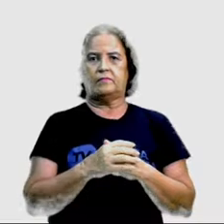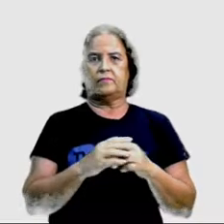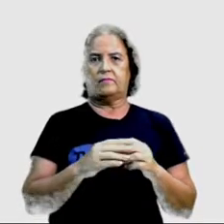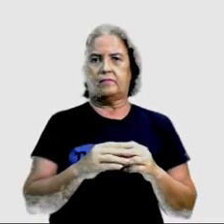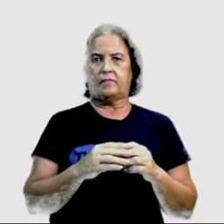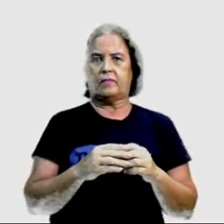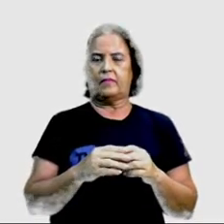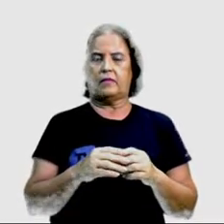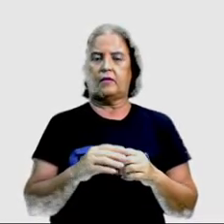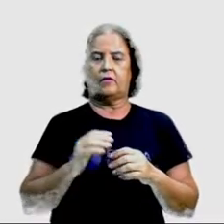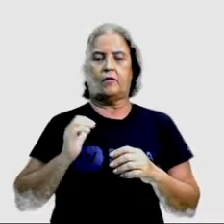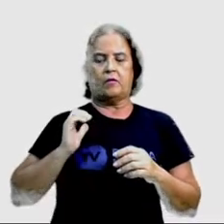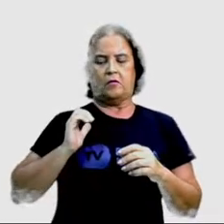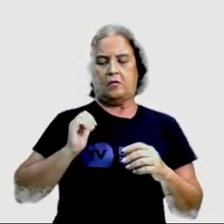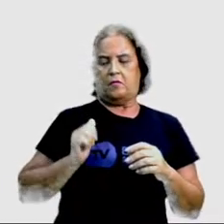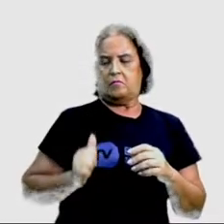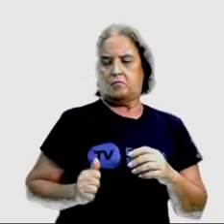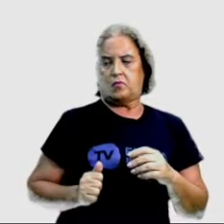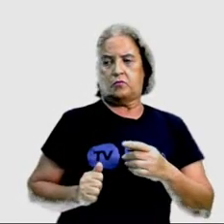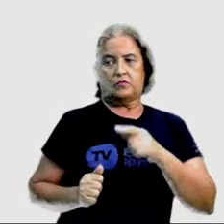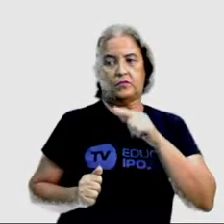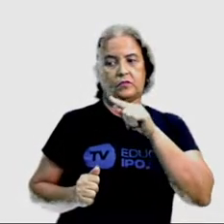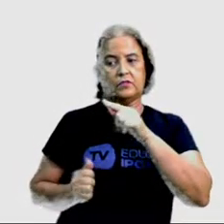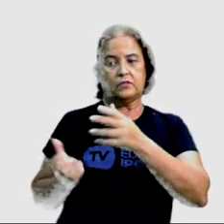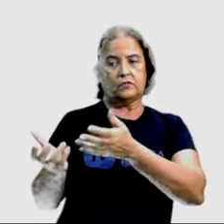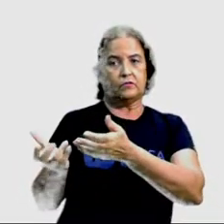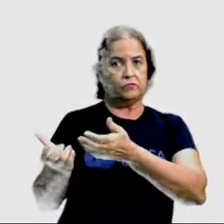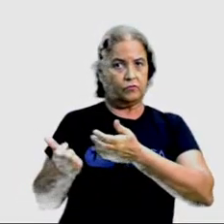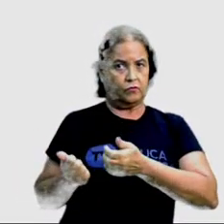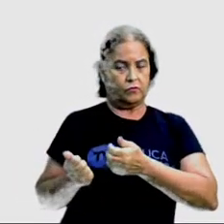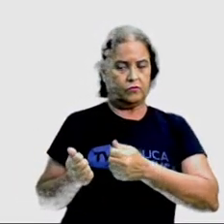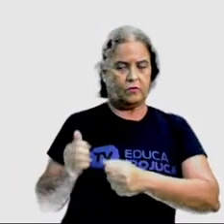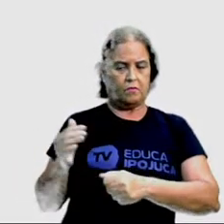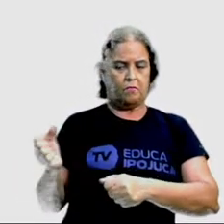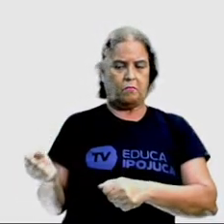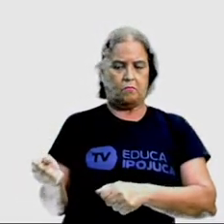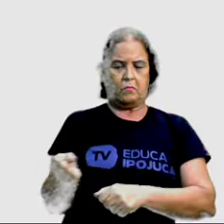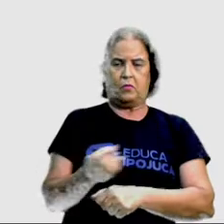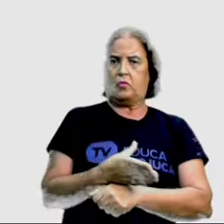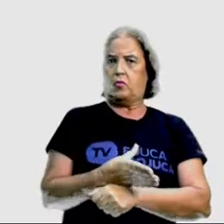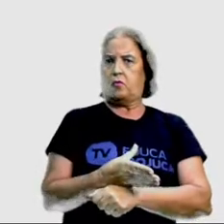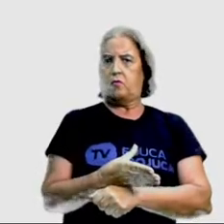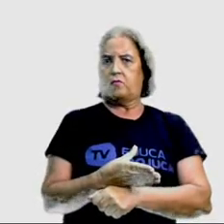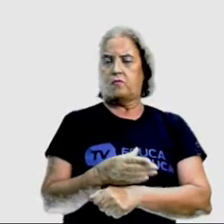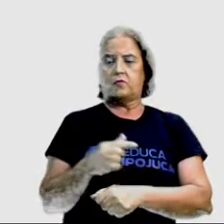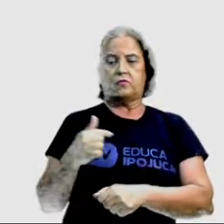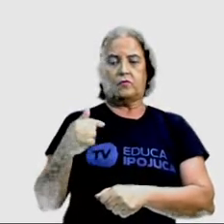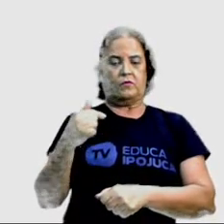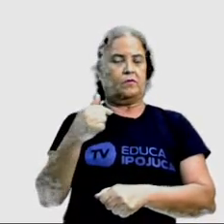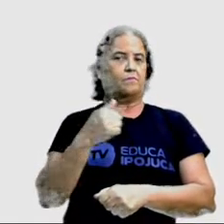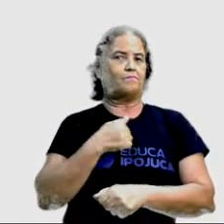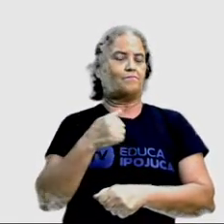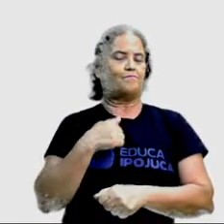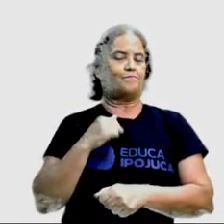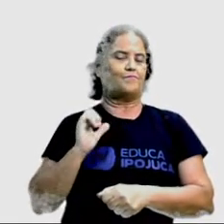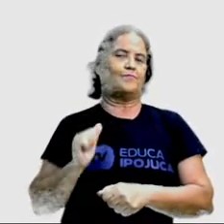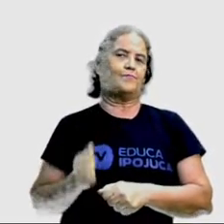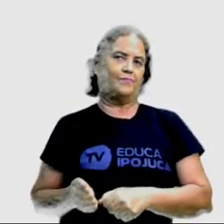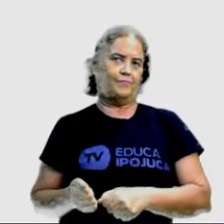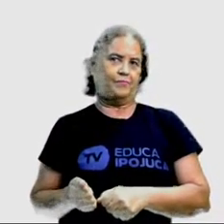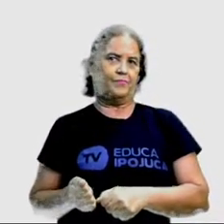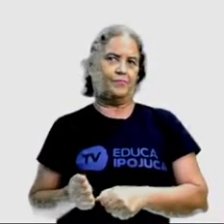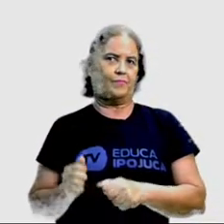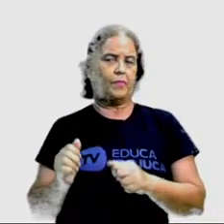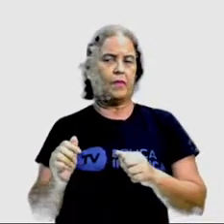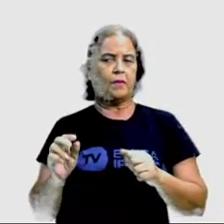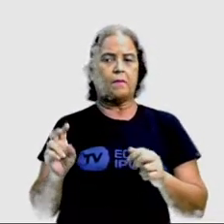seja, a bolsa que ela trouxe hoje é mais nova do que a minha. Perceba que